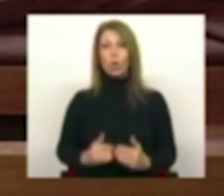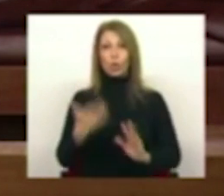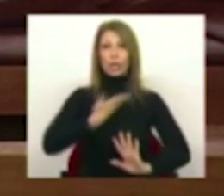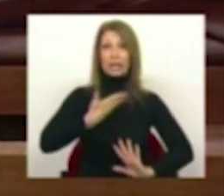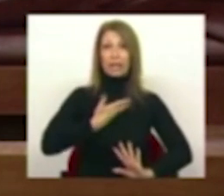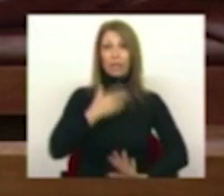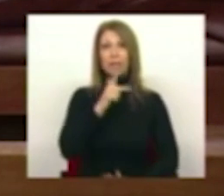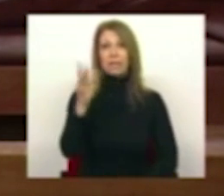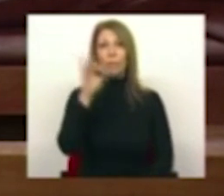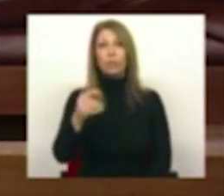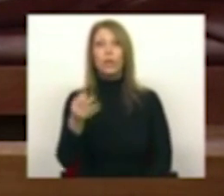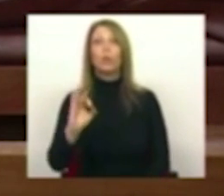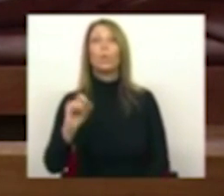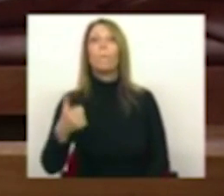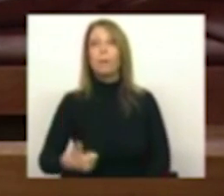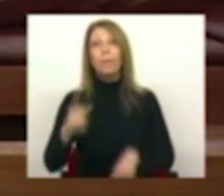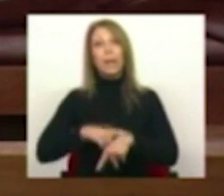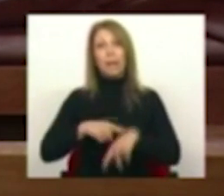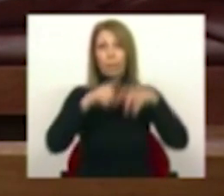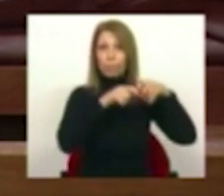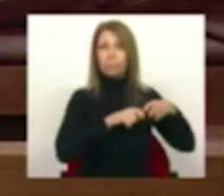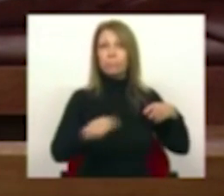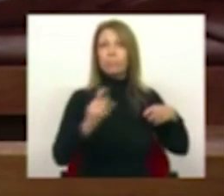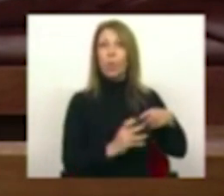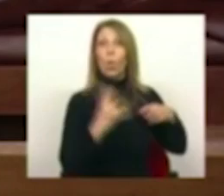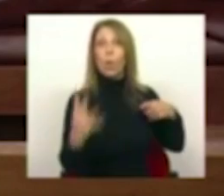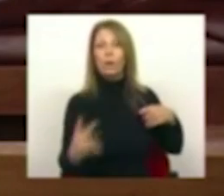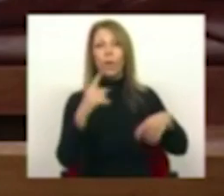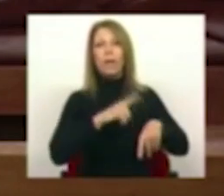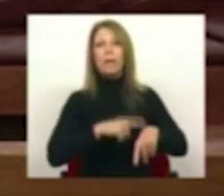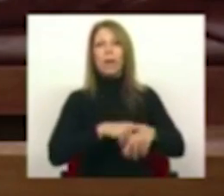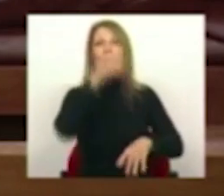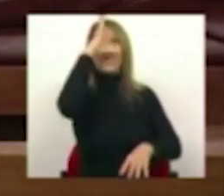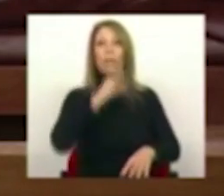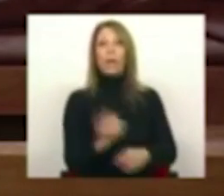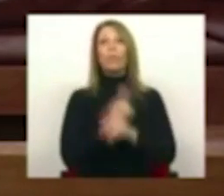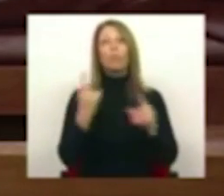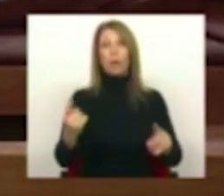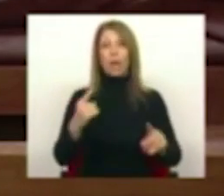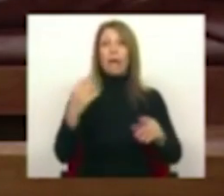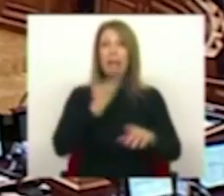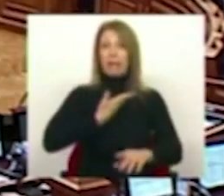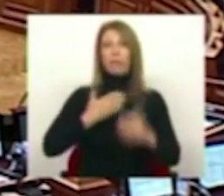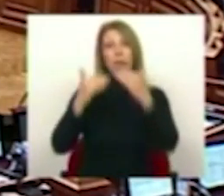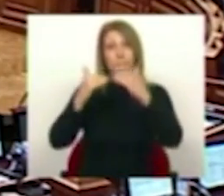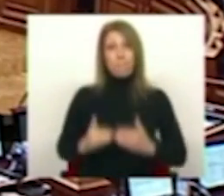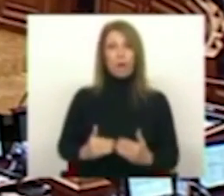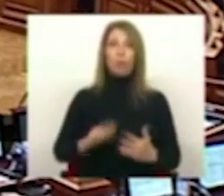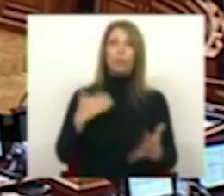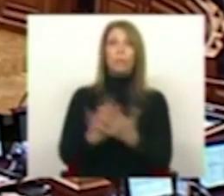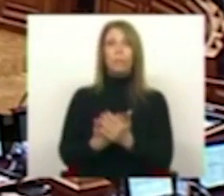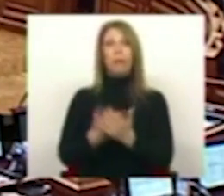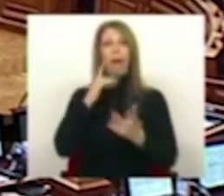PIB no horizonte desta legislatura. Porque menos dívida é mais liberdade para o nosso país.